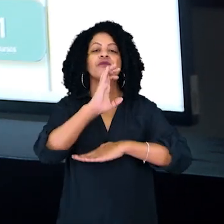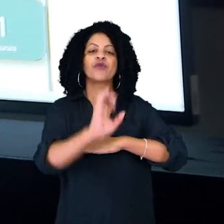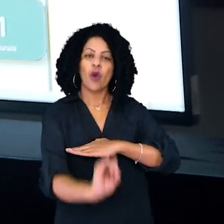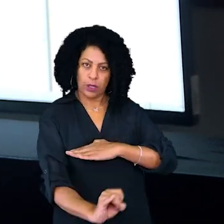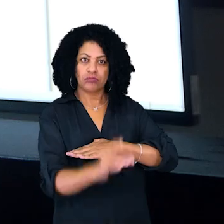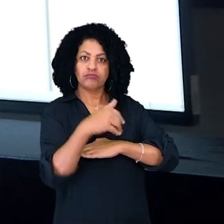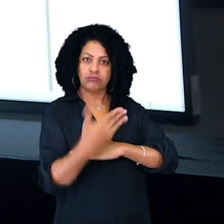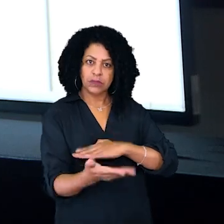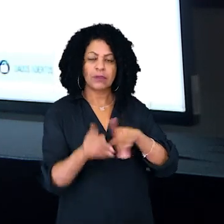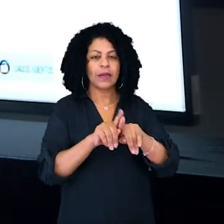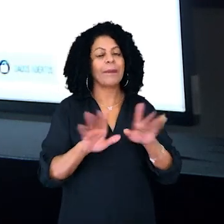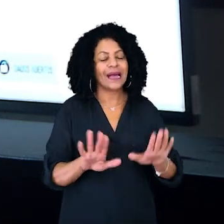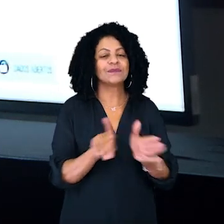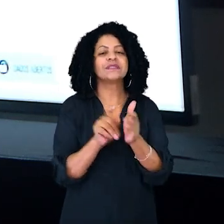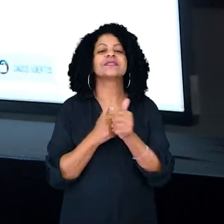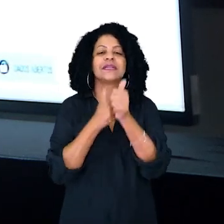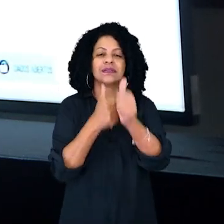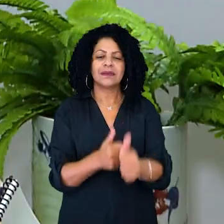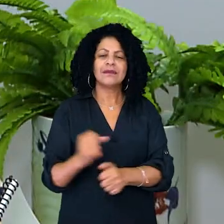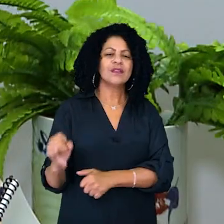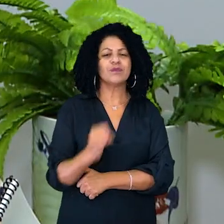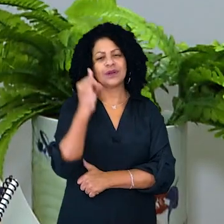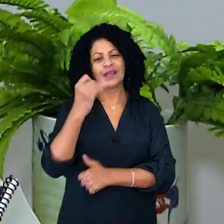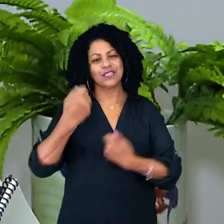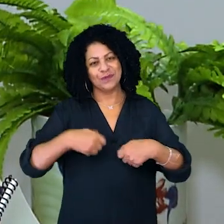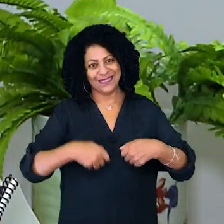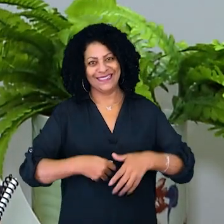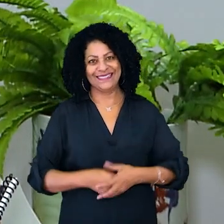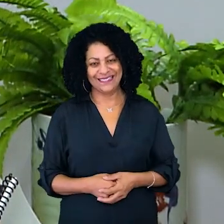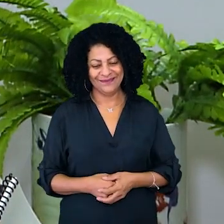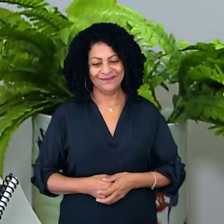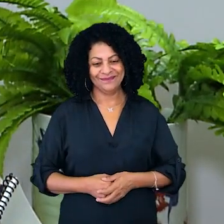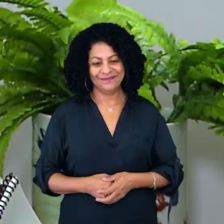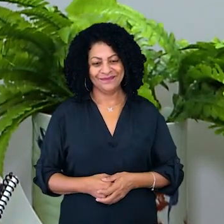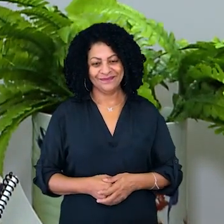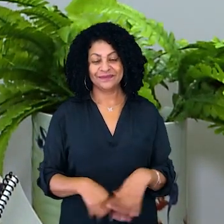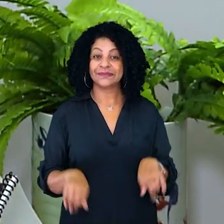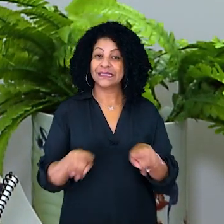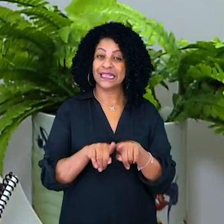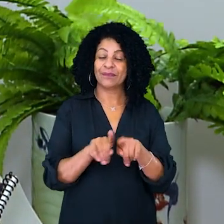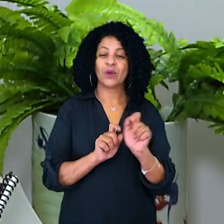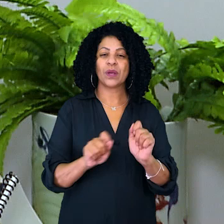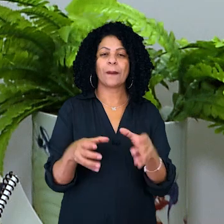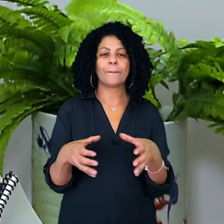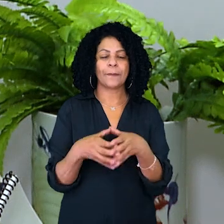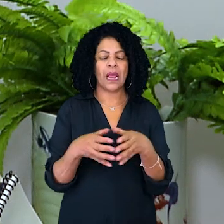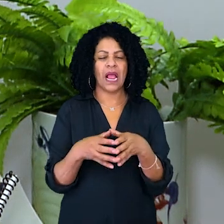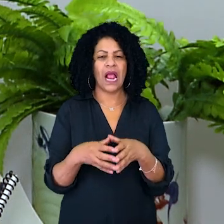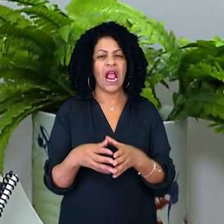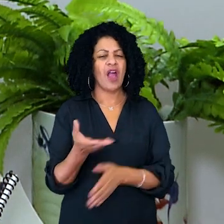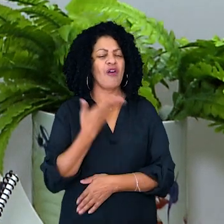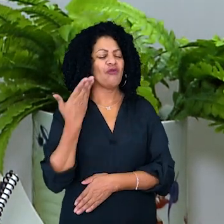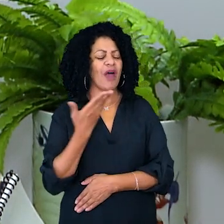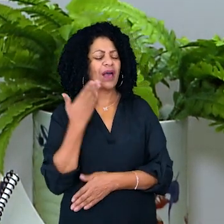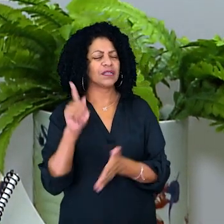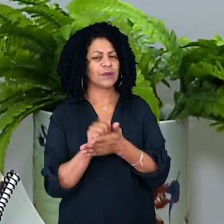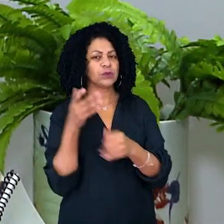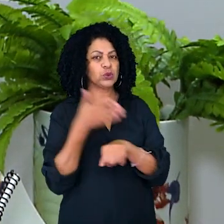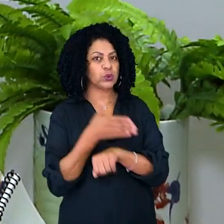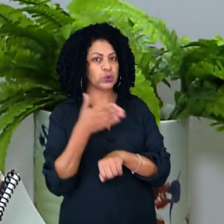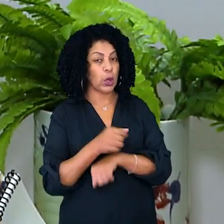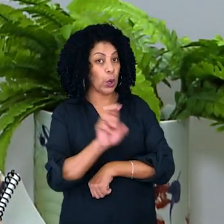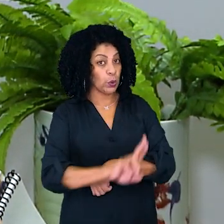acompanhar dados importantes da corte. Nós temos trabalhado para que eles sejam painéis de fácil acesso, fácil